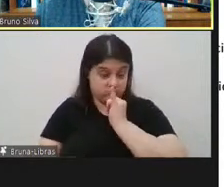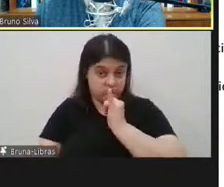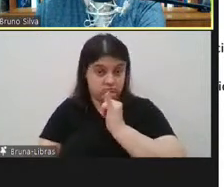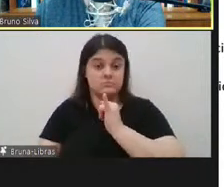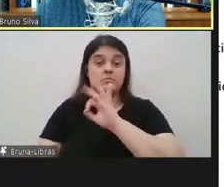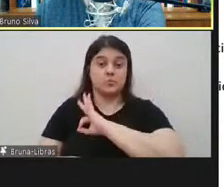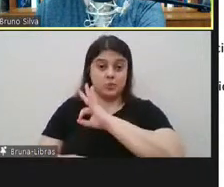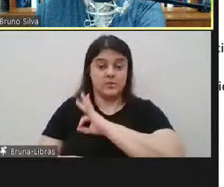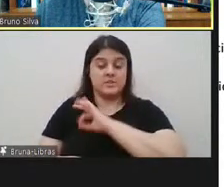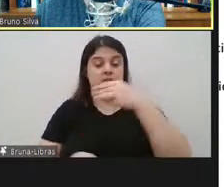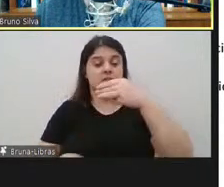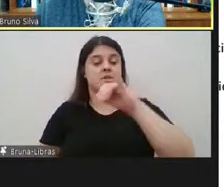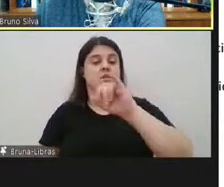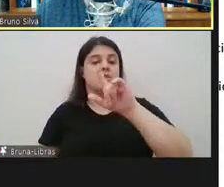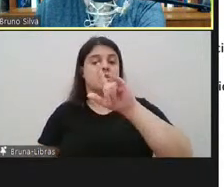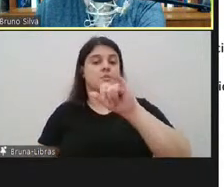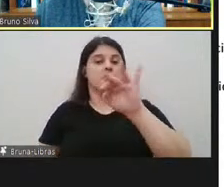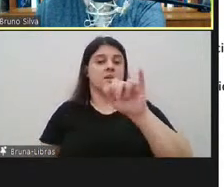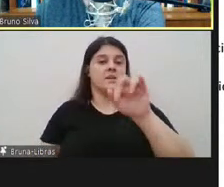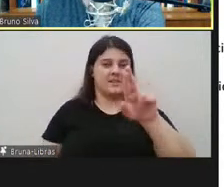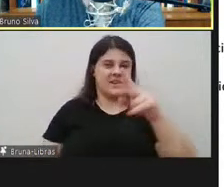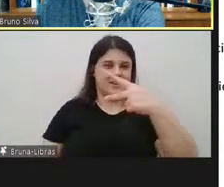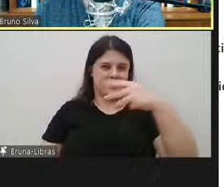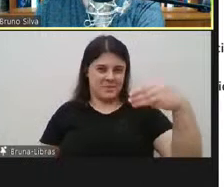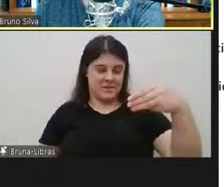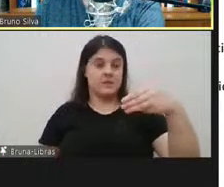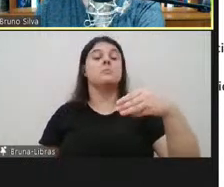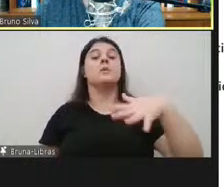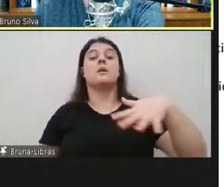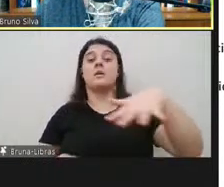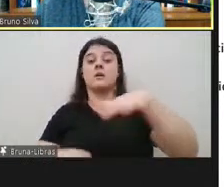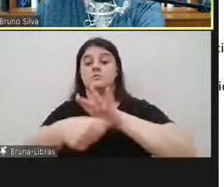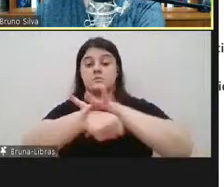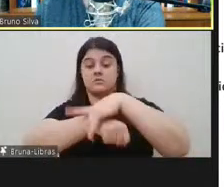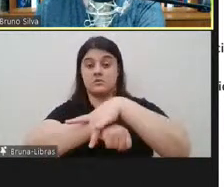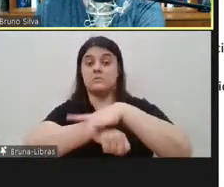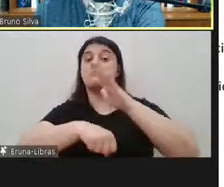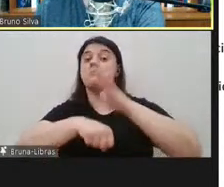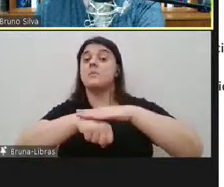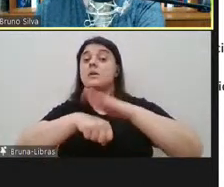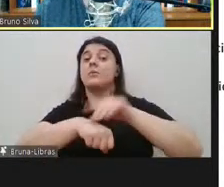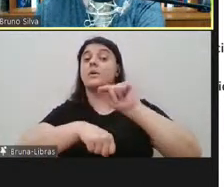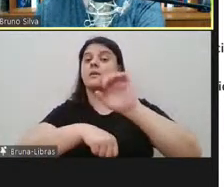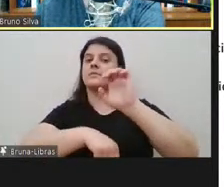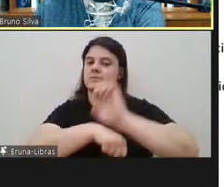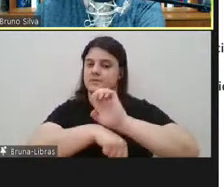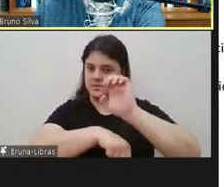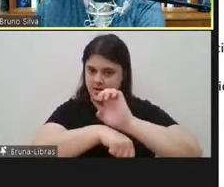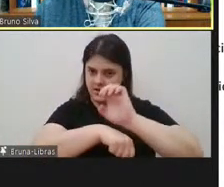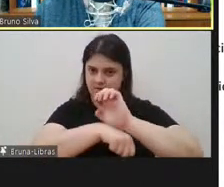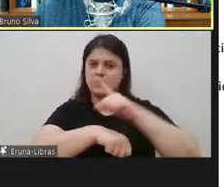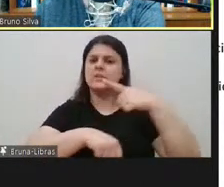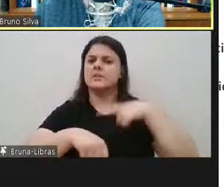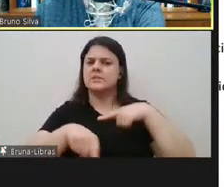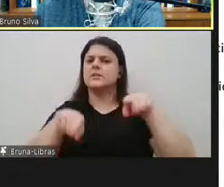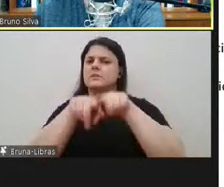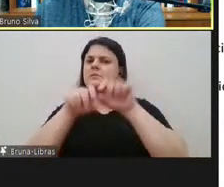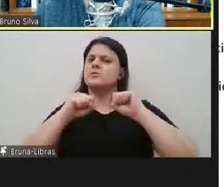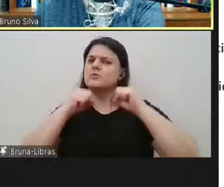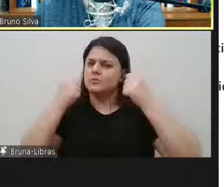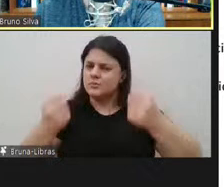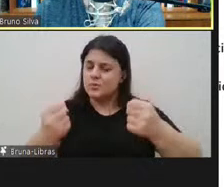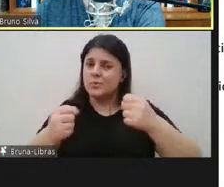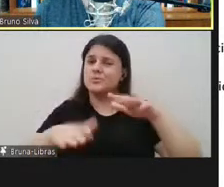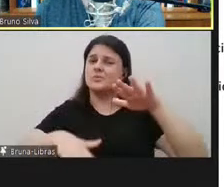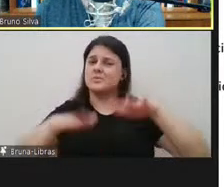as em detalhes né as PMs Vale Segurança Pública PM São estaduais não é muito embora haja até certo esforço